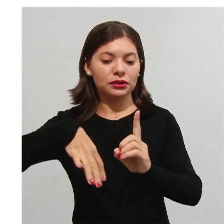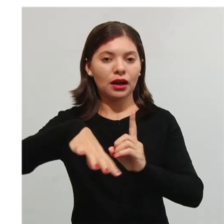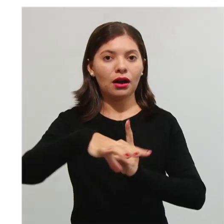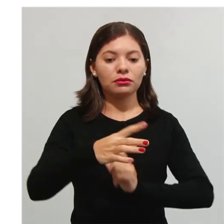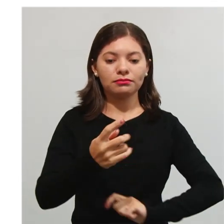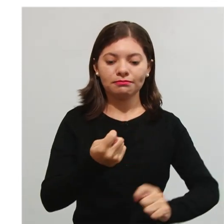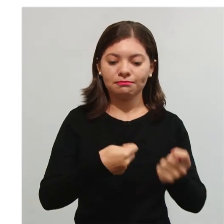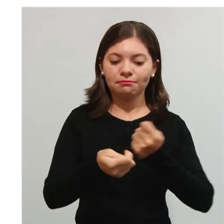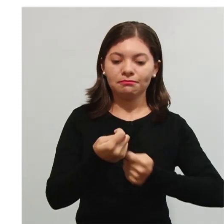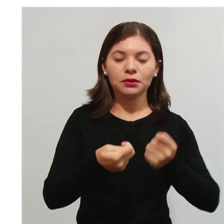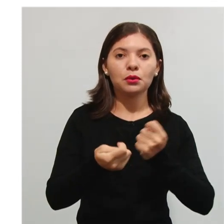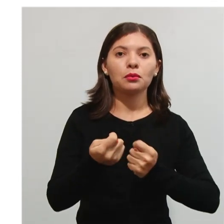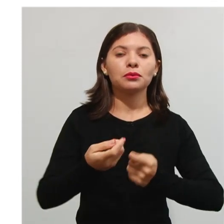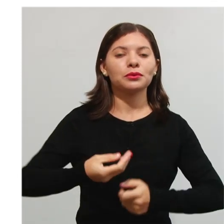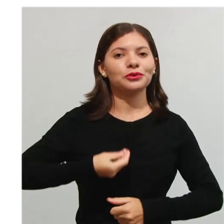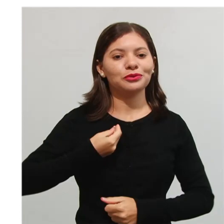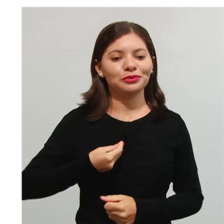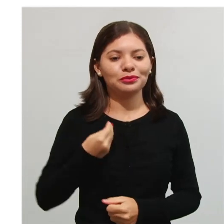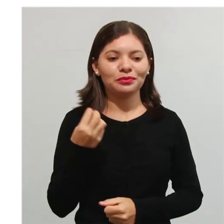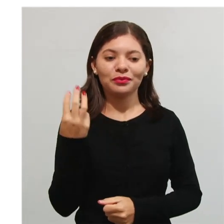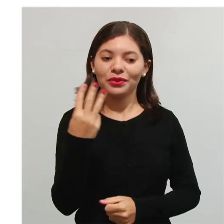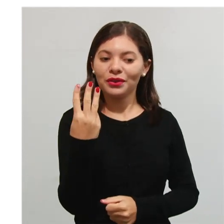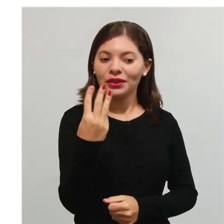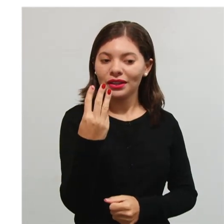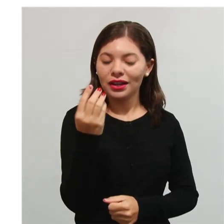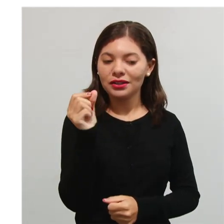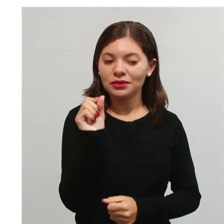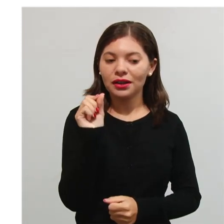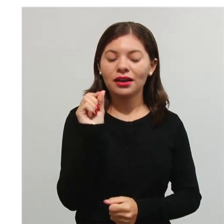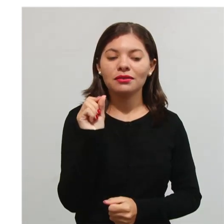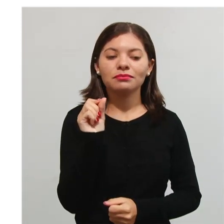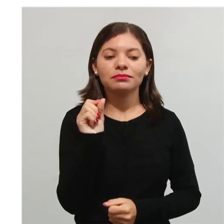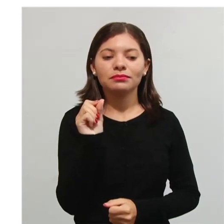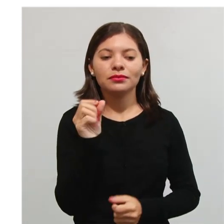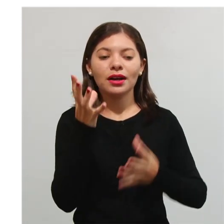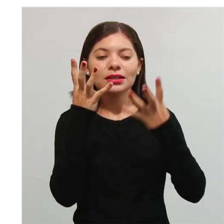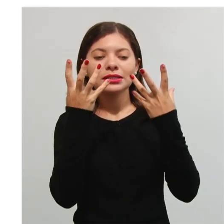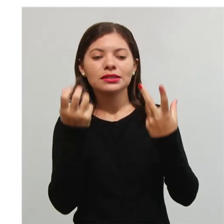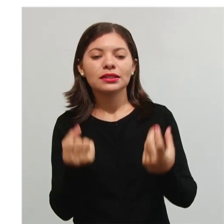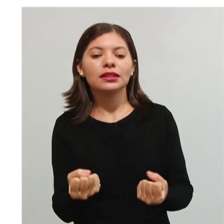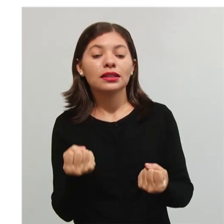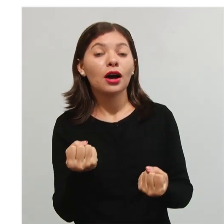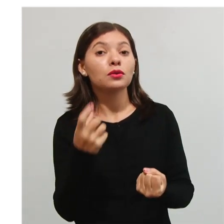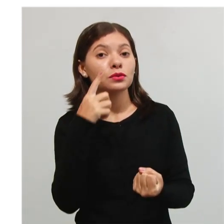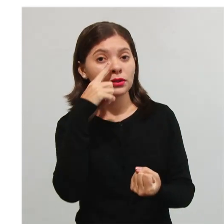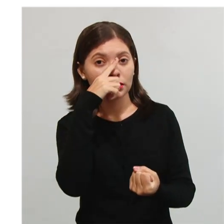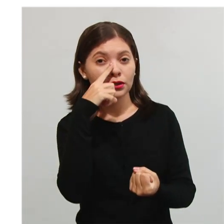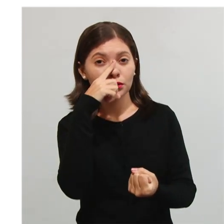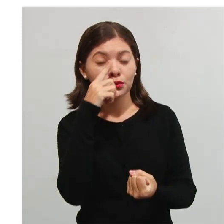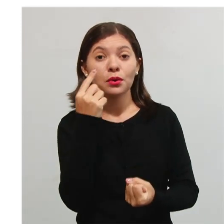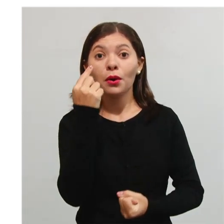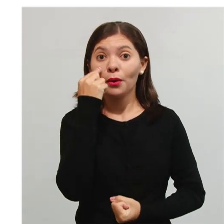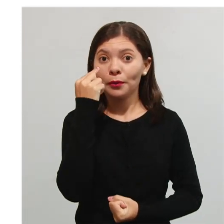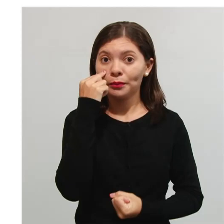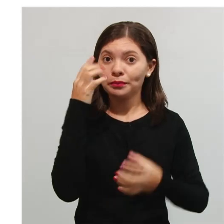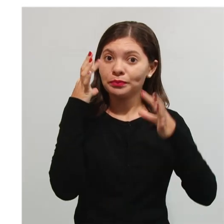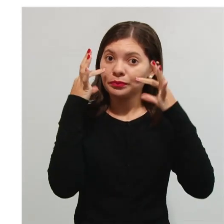econômico onde vive. E o ponto 3 é aceitar, assumir os riscos, olha só,